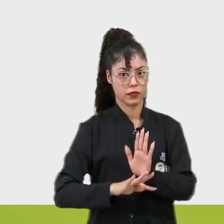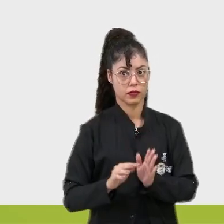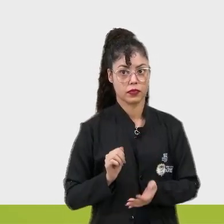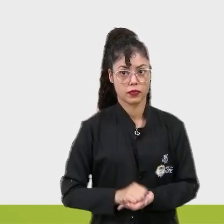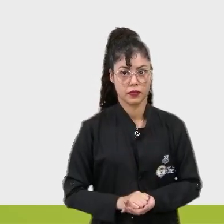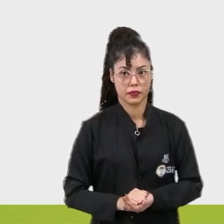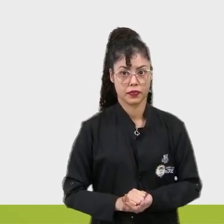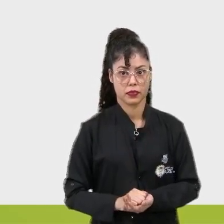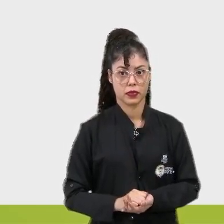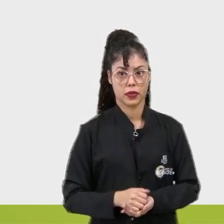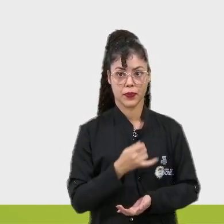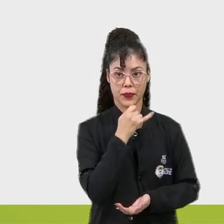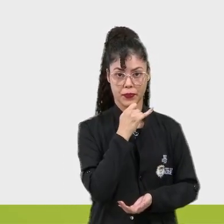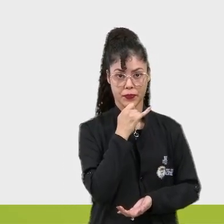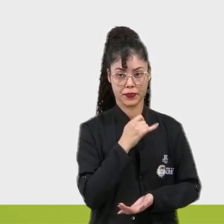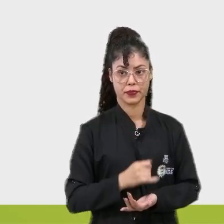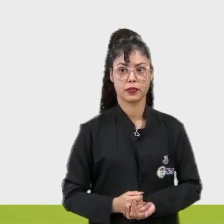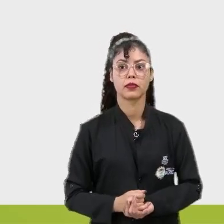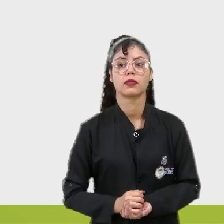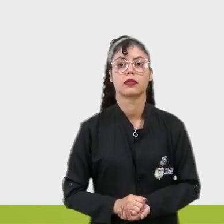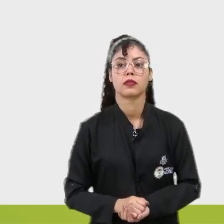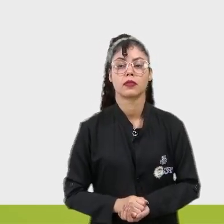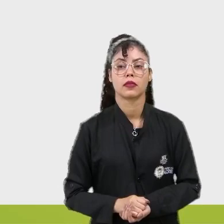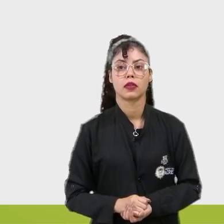tá? Por exemplo,